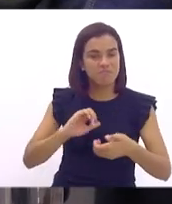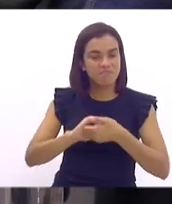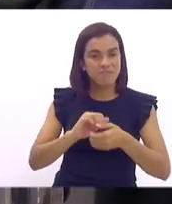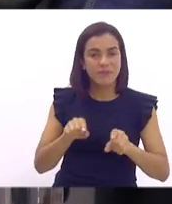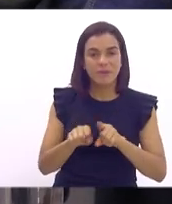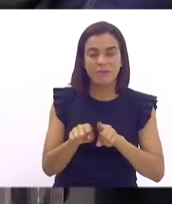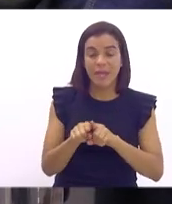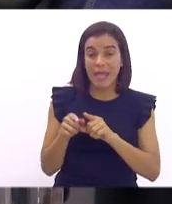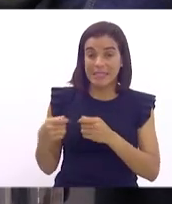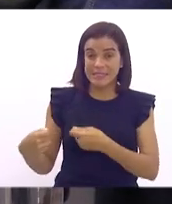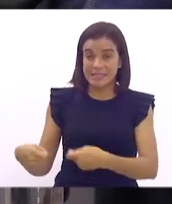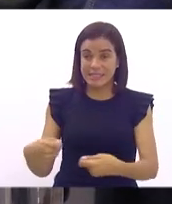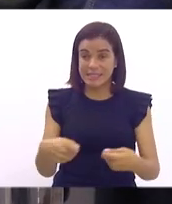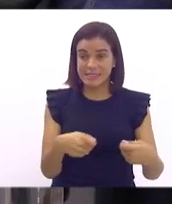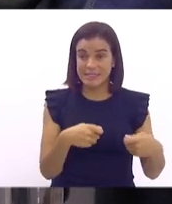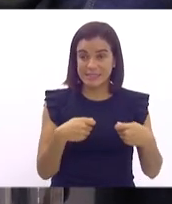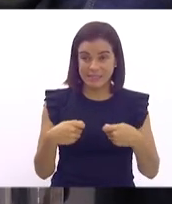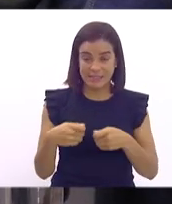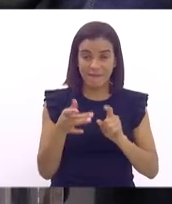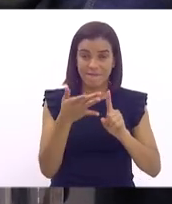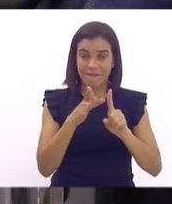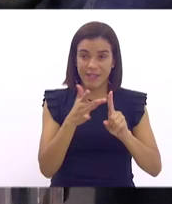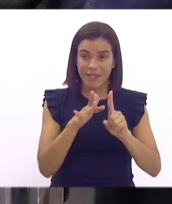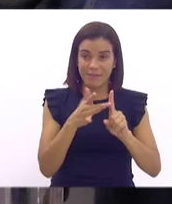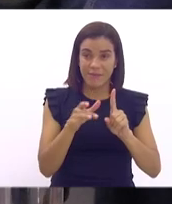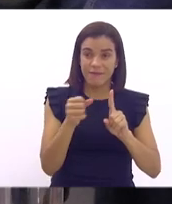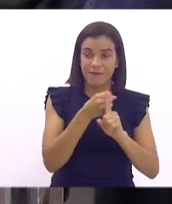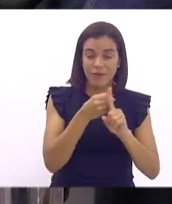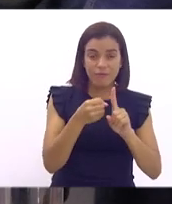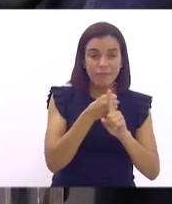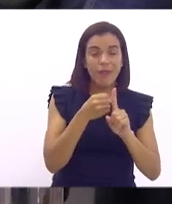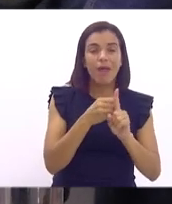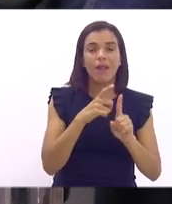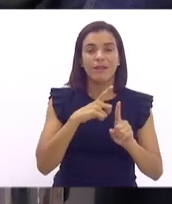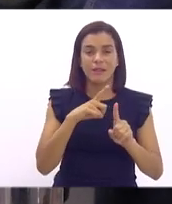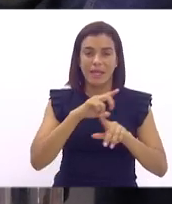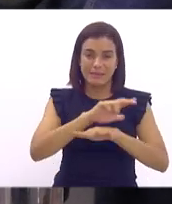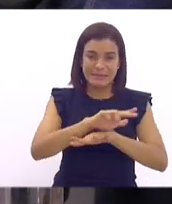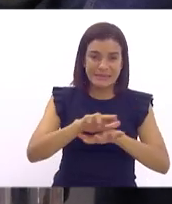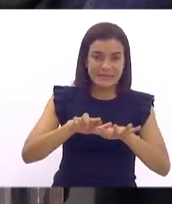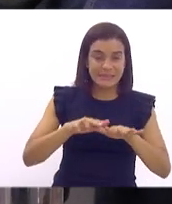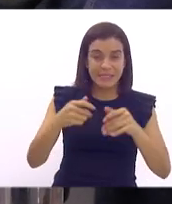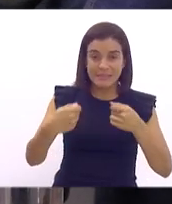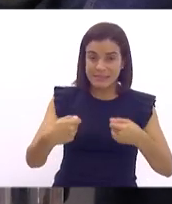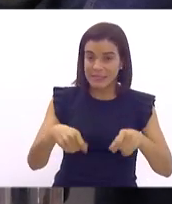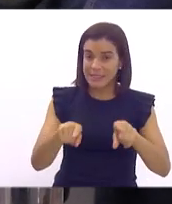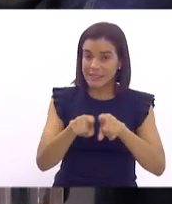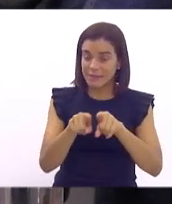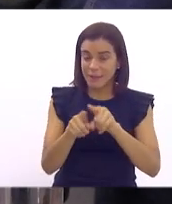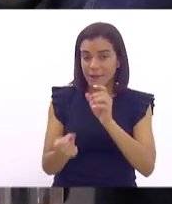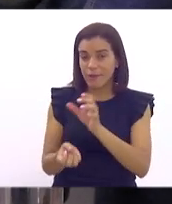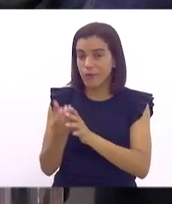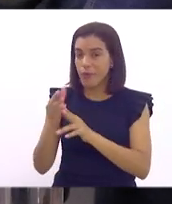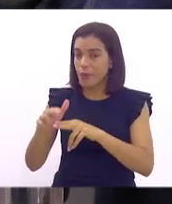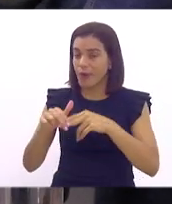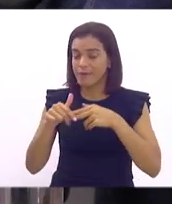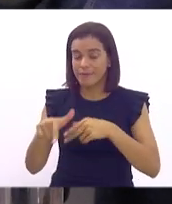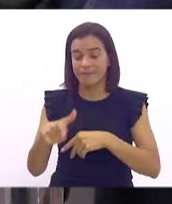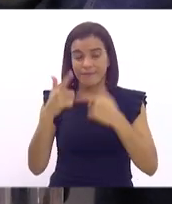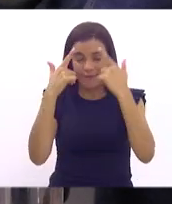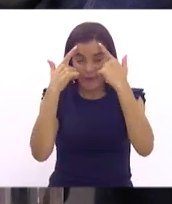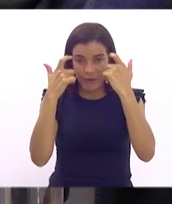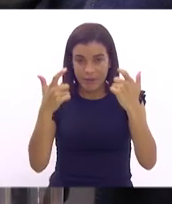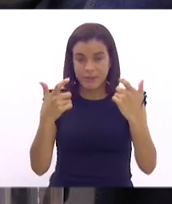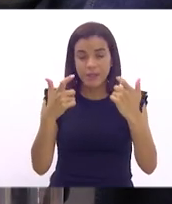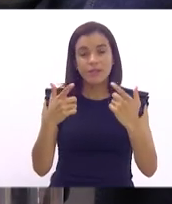as demandas, né, de uma vítima de violência não é só criminal, ela tem diferentes outras demandas que surgem a partir da violência. Então, a